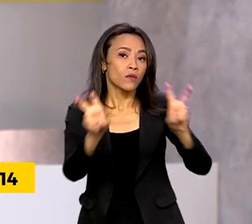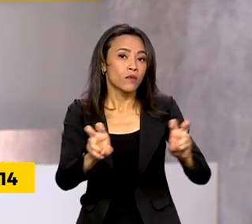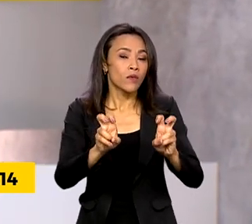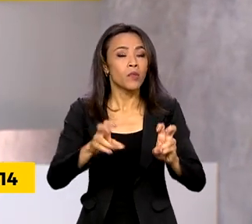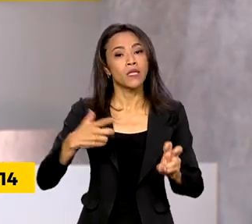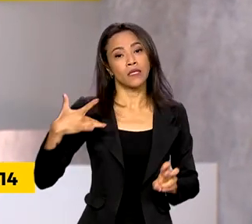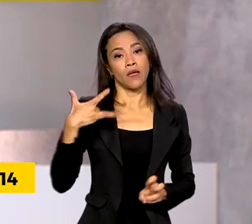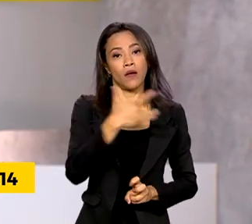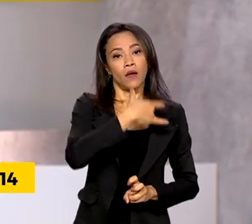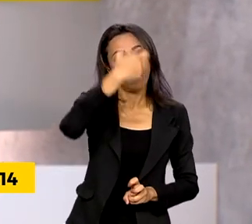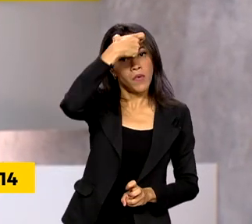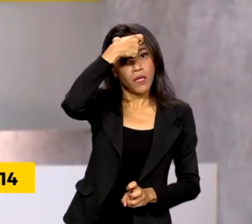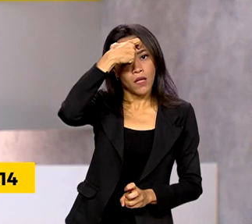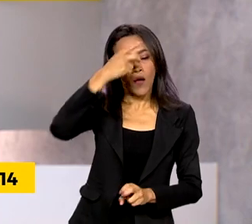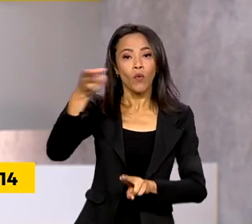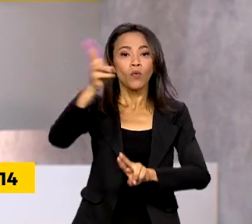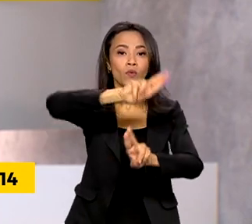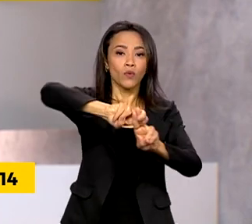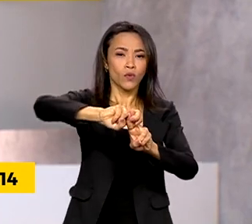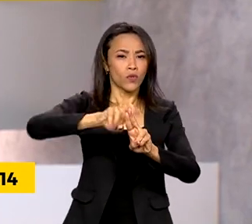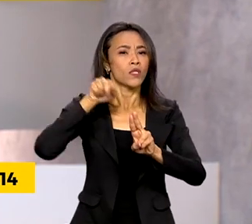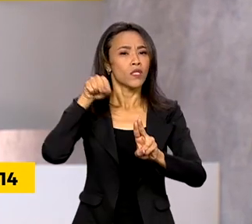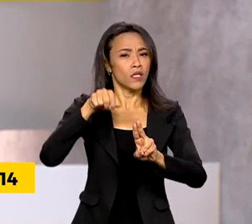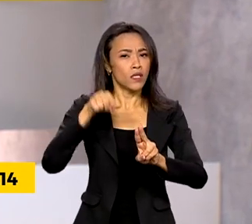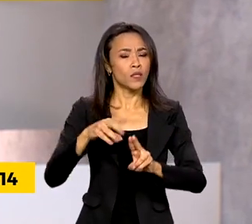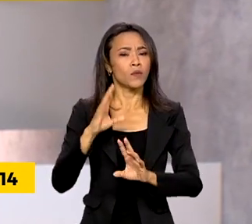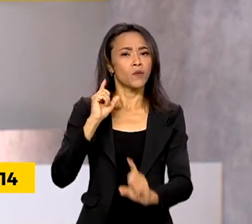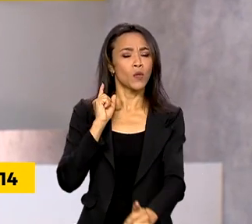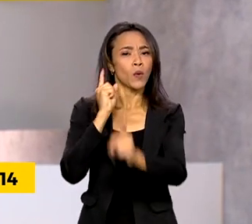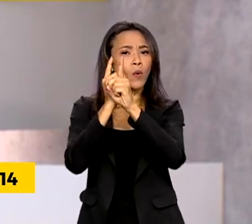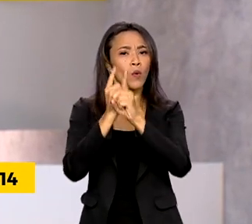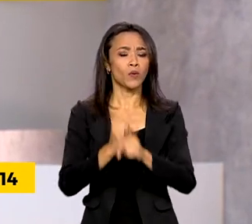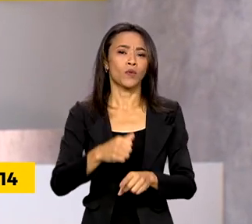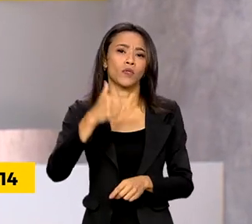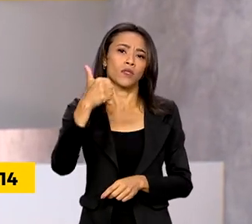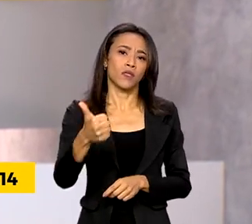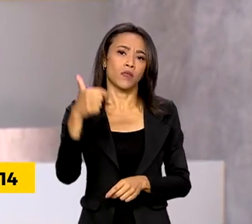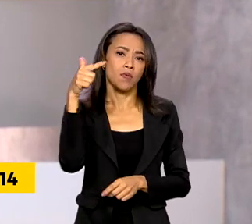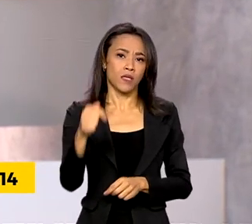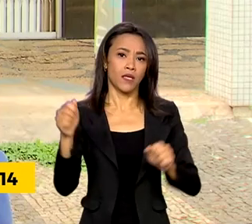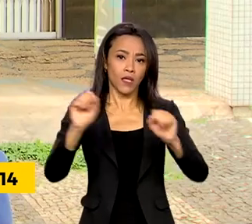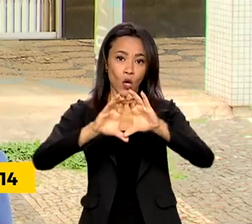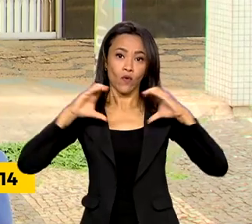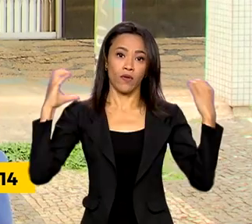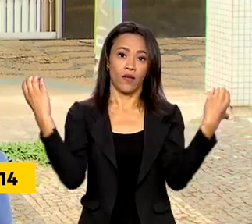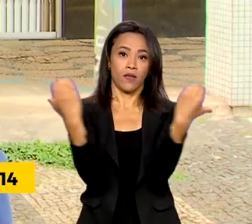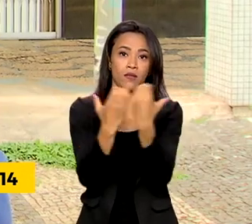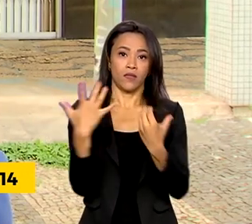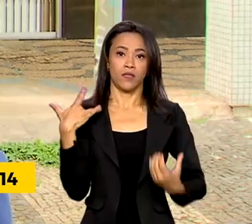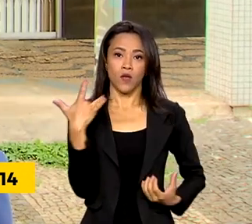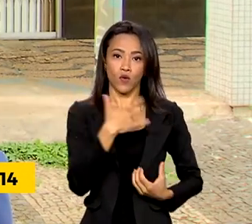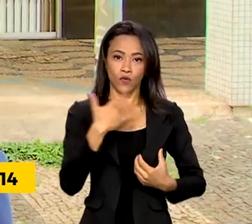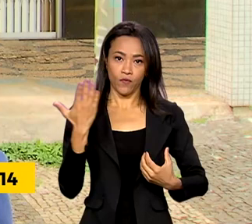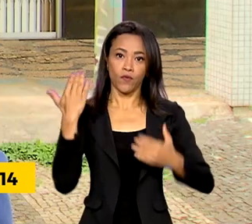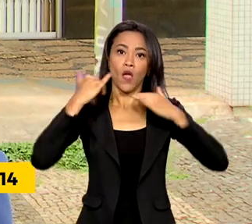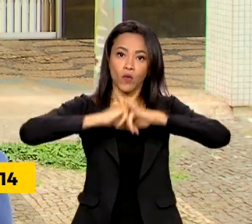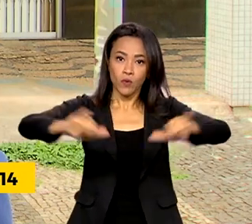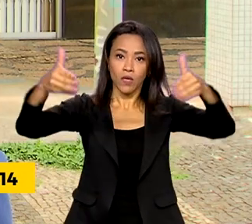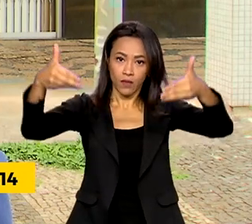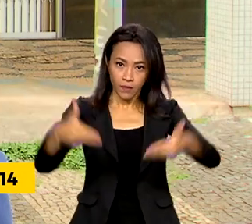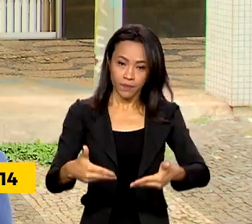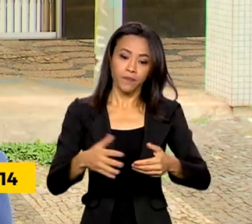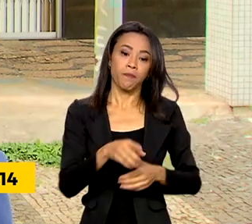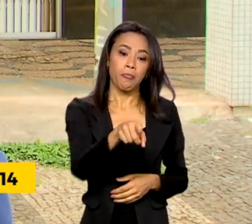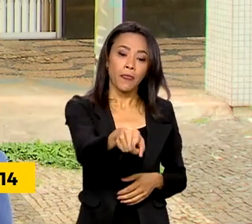o anúncio foi feito durante a décima sétima conferência nacional de saúde os recursos vão ser